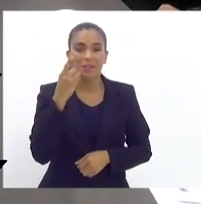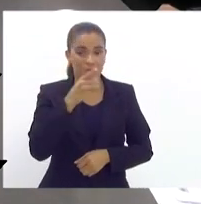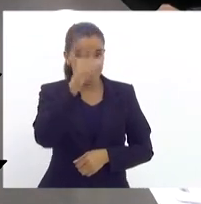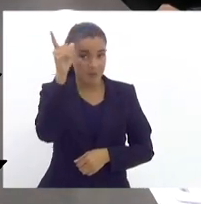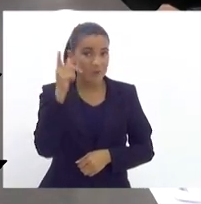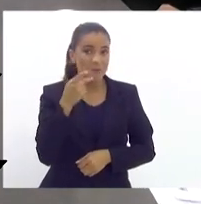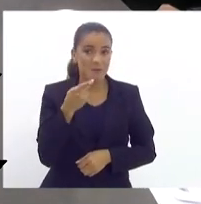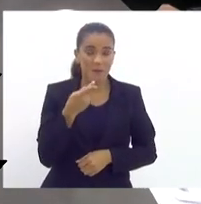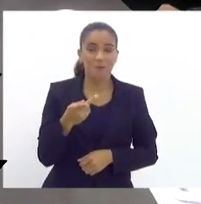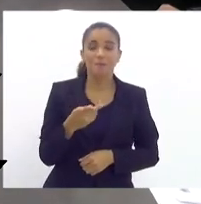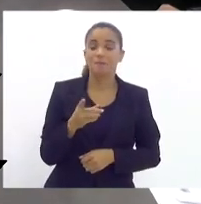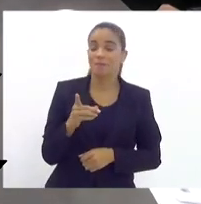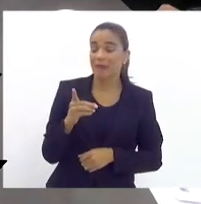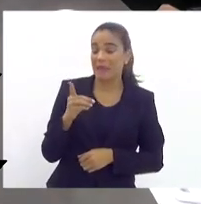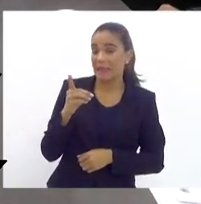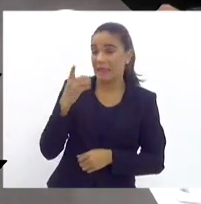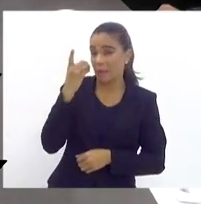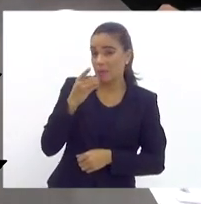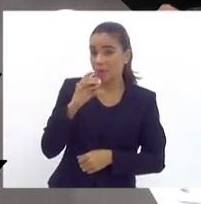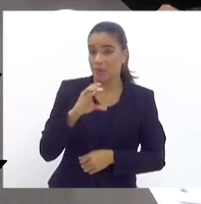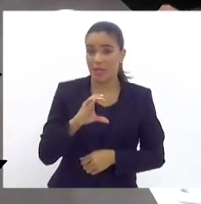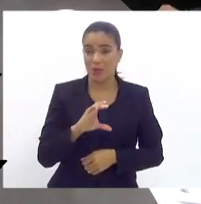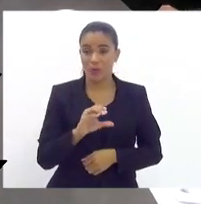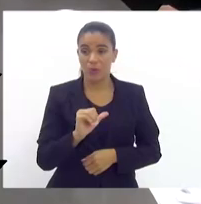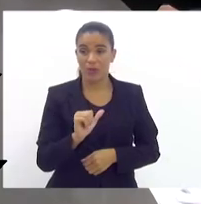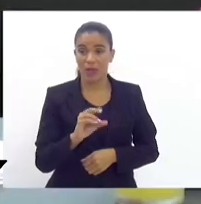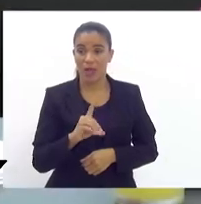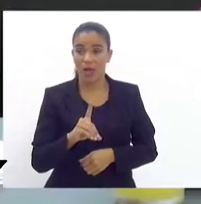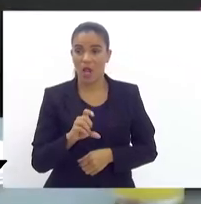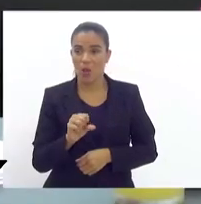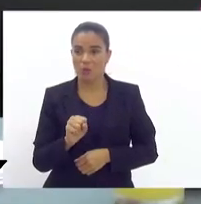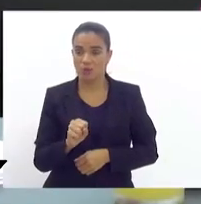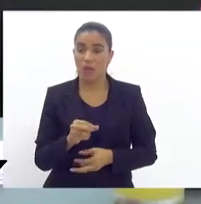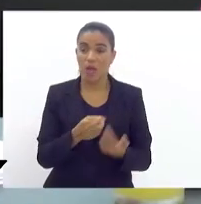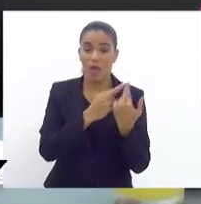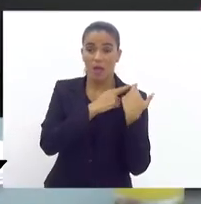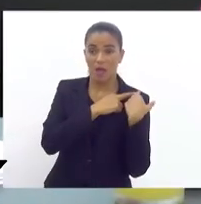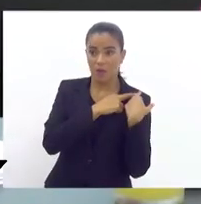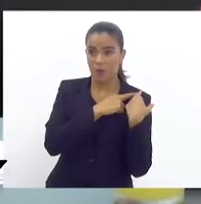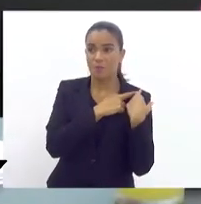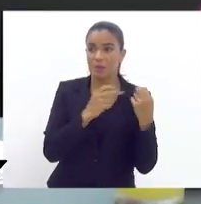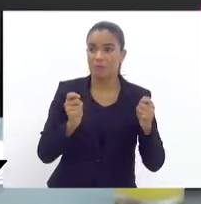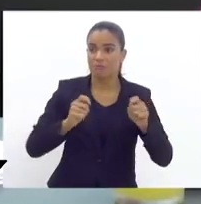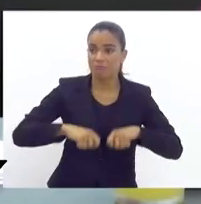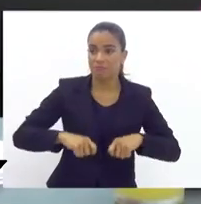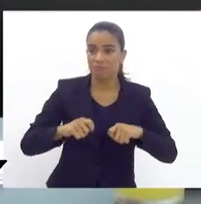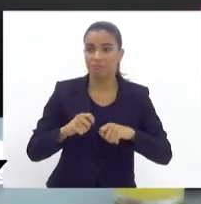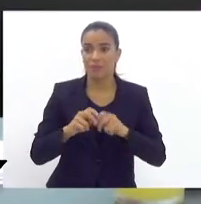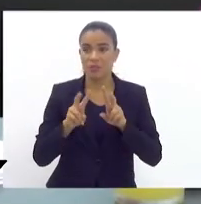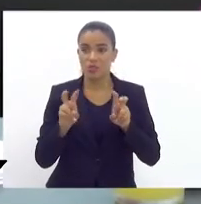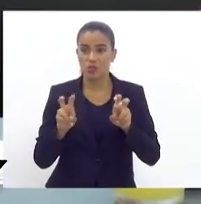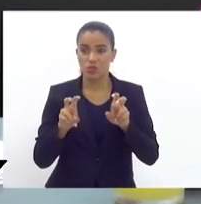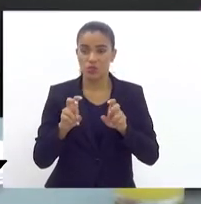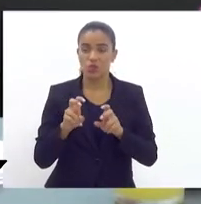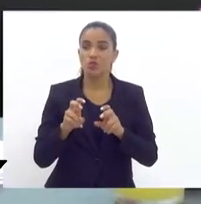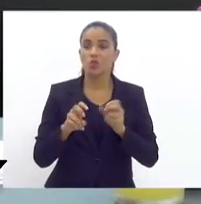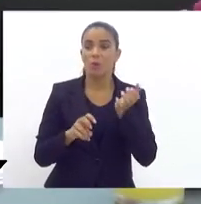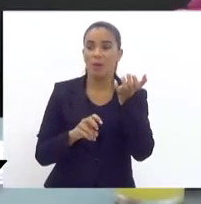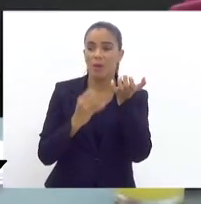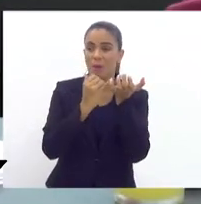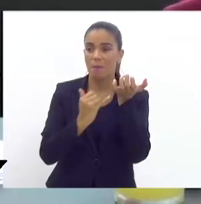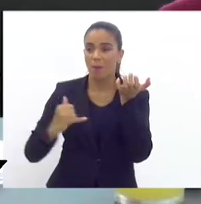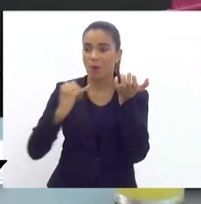lembrar o deputado Carlos Mink que a competência sobre a rede de